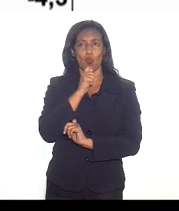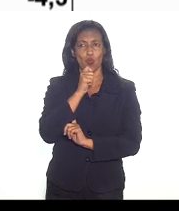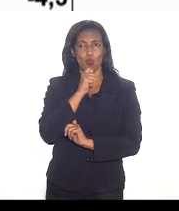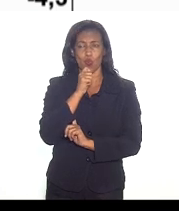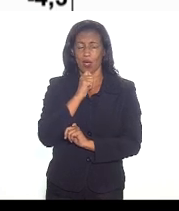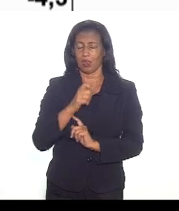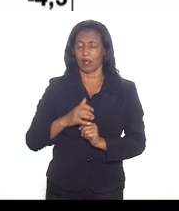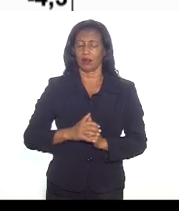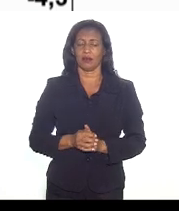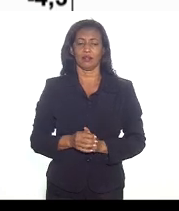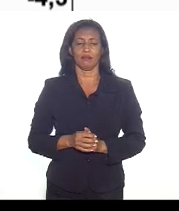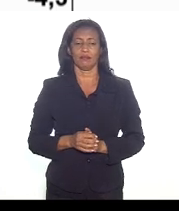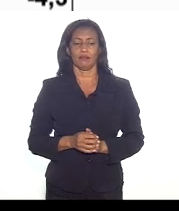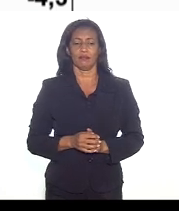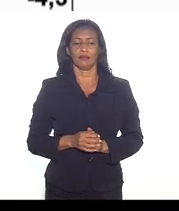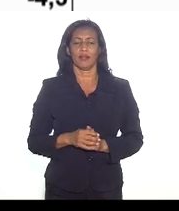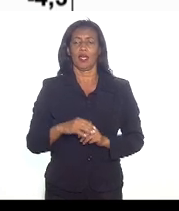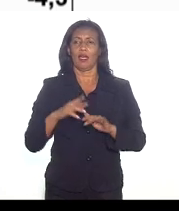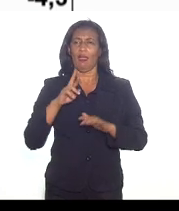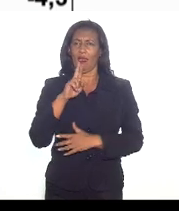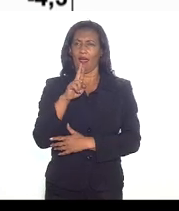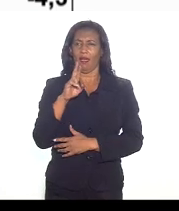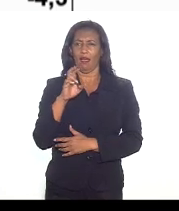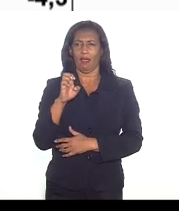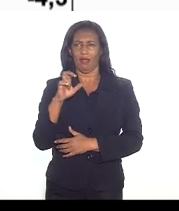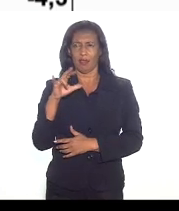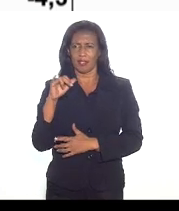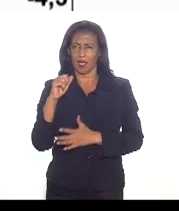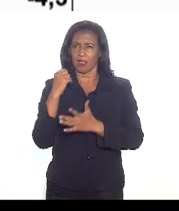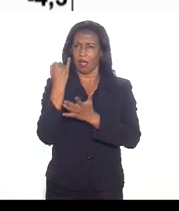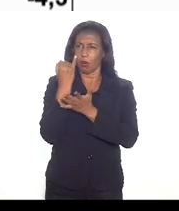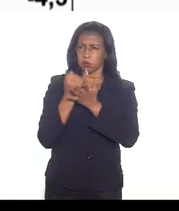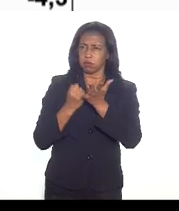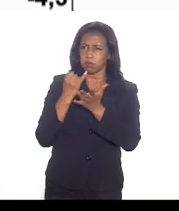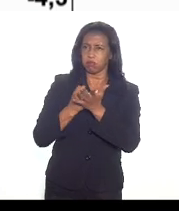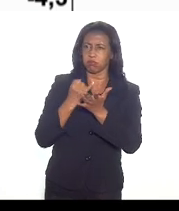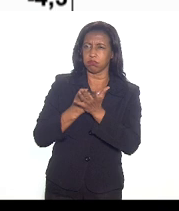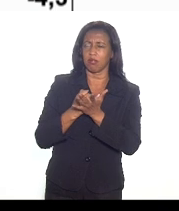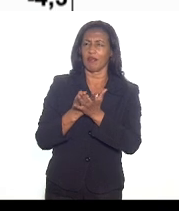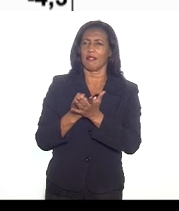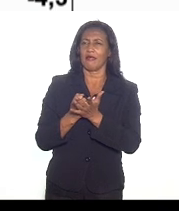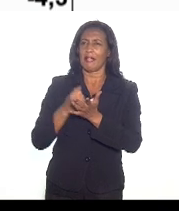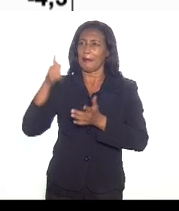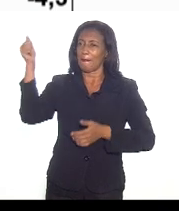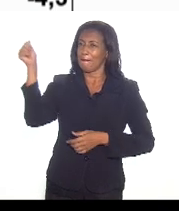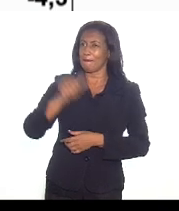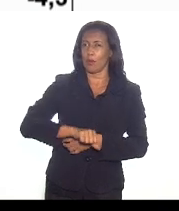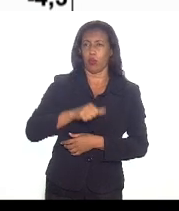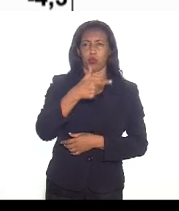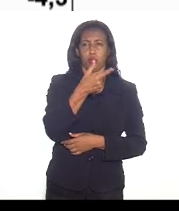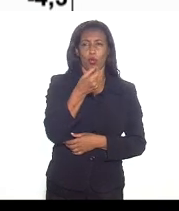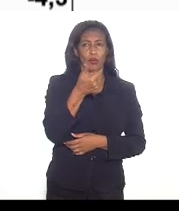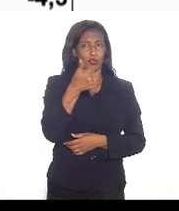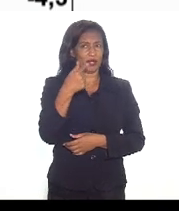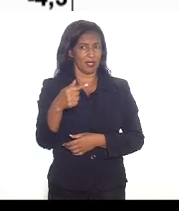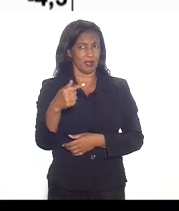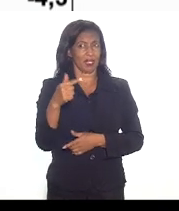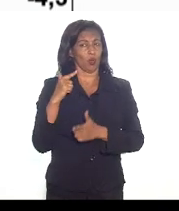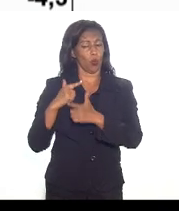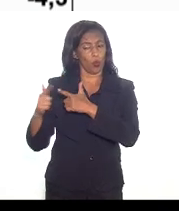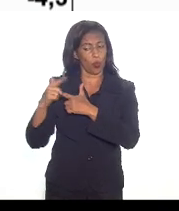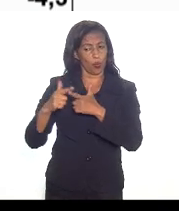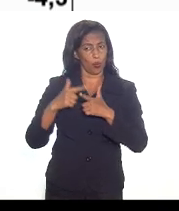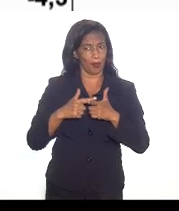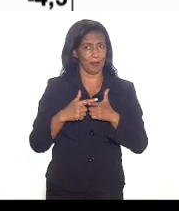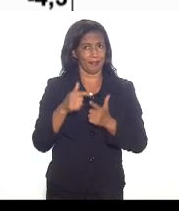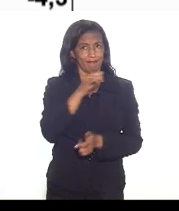receita ela mergulha a partir de 2017, né? Enfim, então a situação nossa na cidade do Rio de